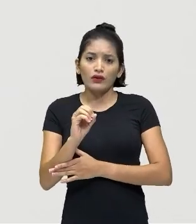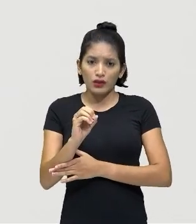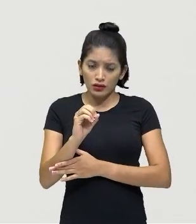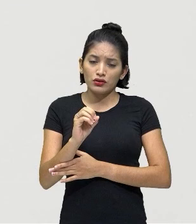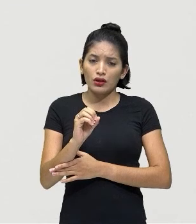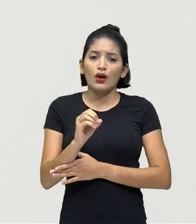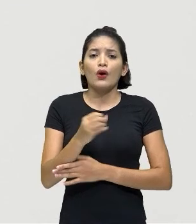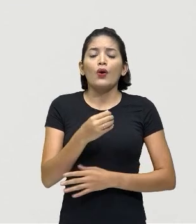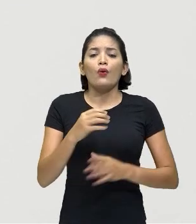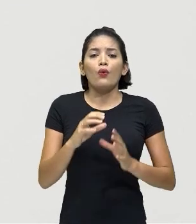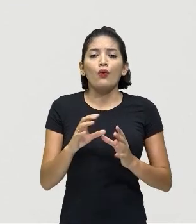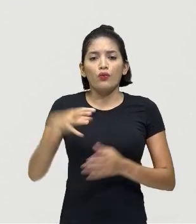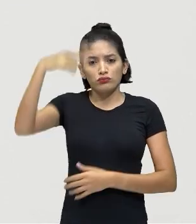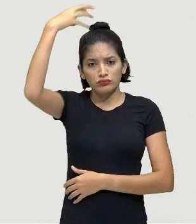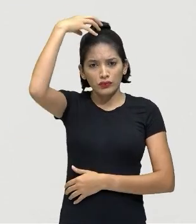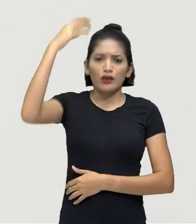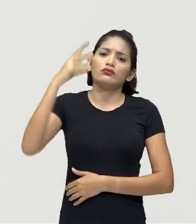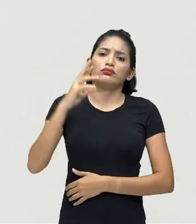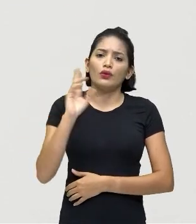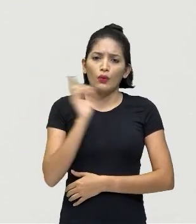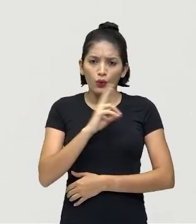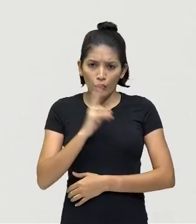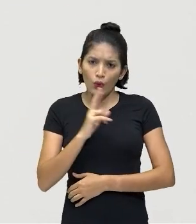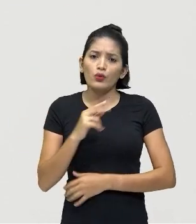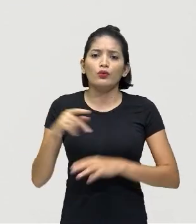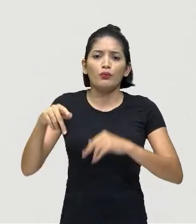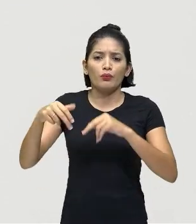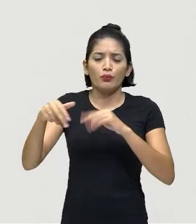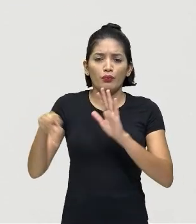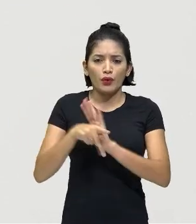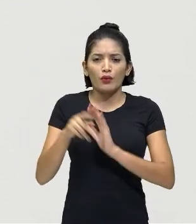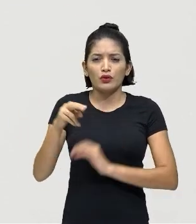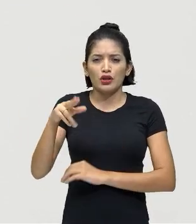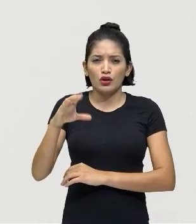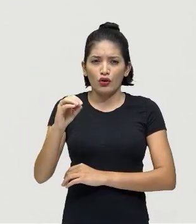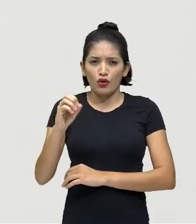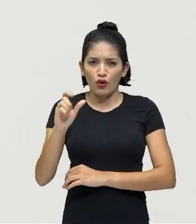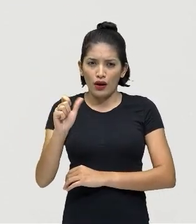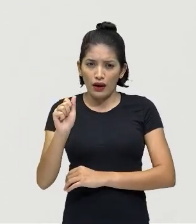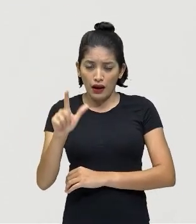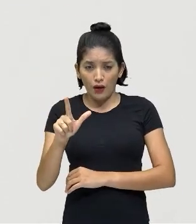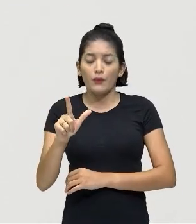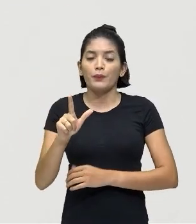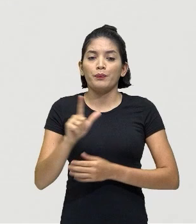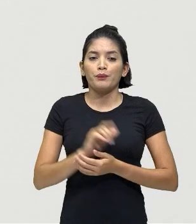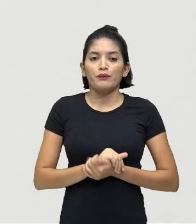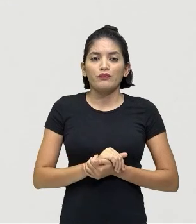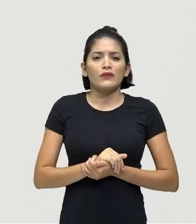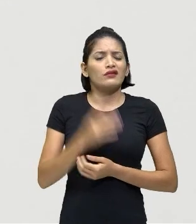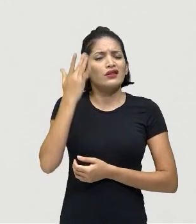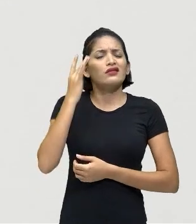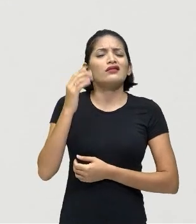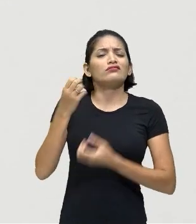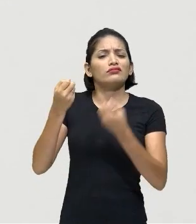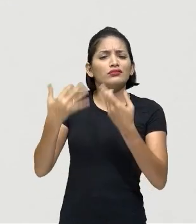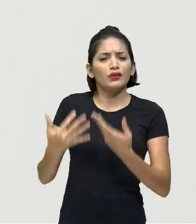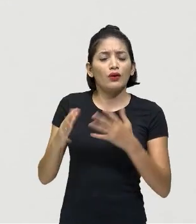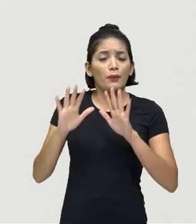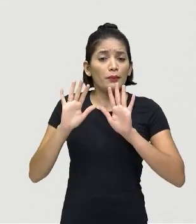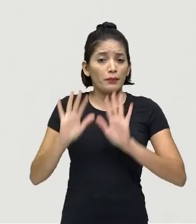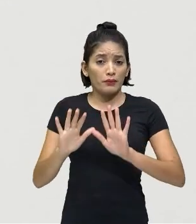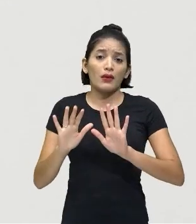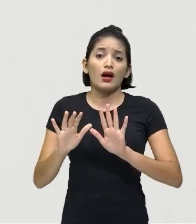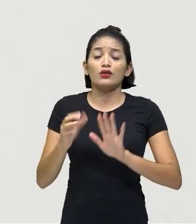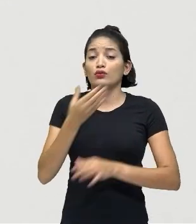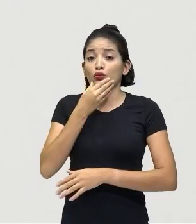em declínio. Então, aí vocês devem lembrar, acho que foi eu que falei, ou a professora Isabel, não estou lembrada, mas algo assim, que